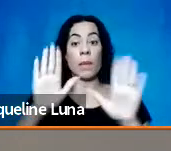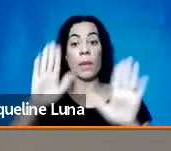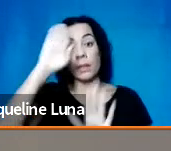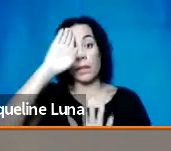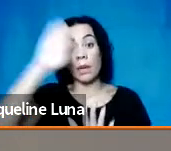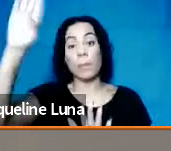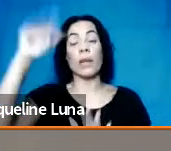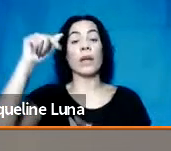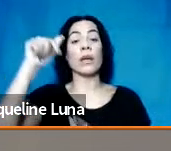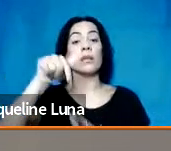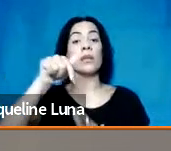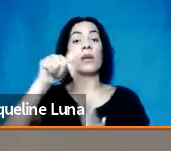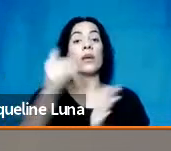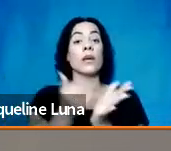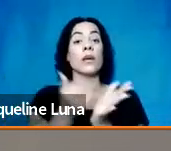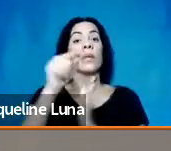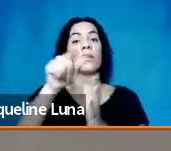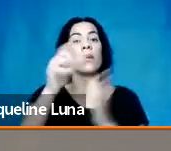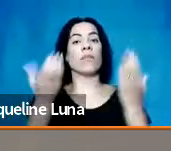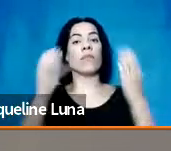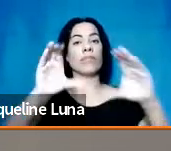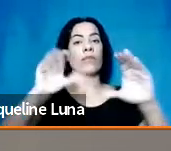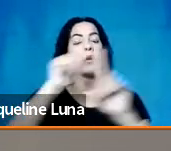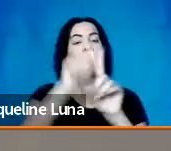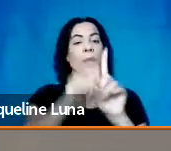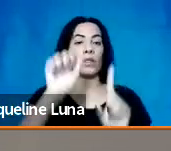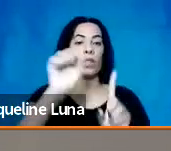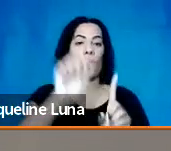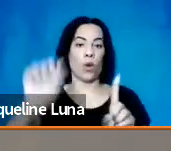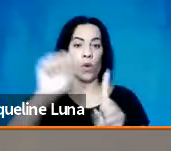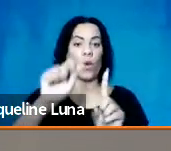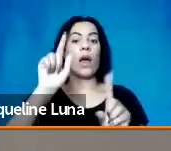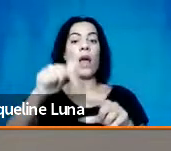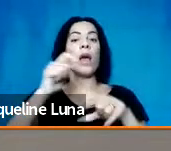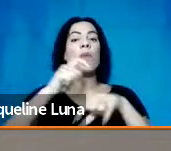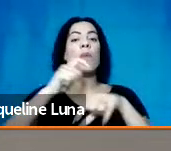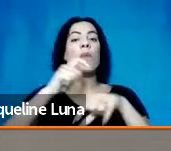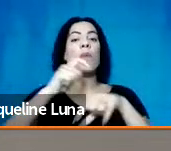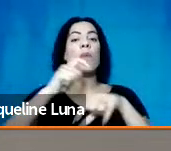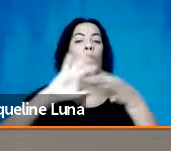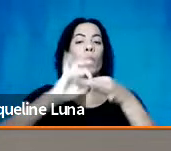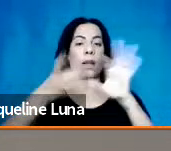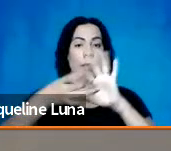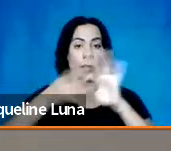partir desse post aqui, agosto desse ano, que foi durante as Olimpíadas.